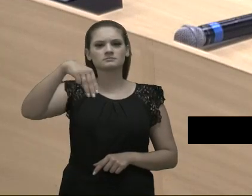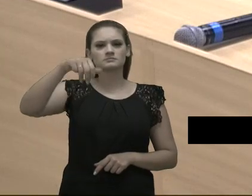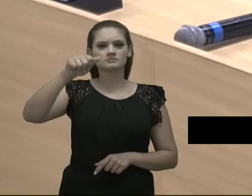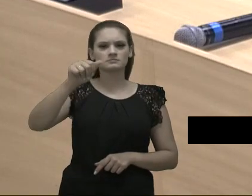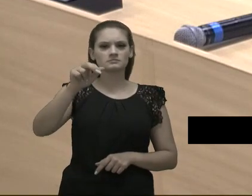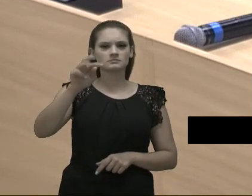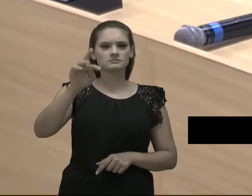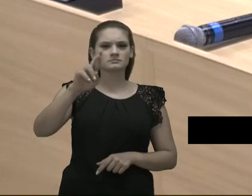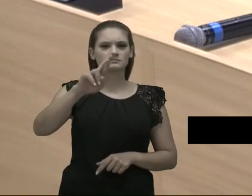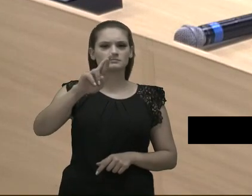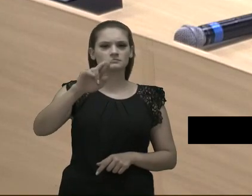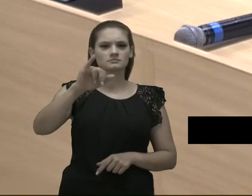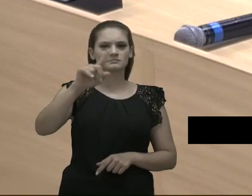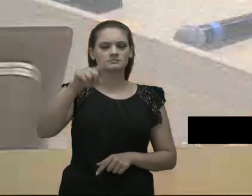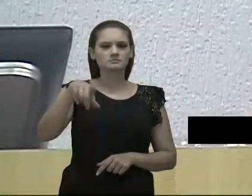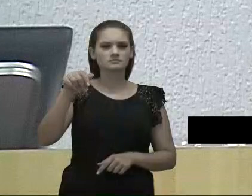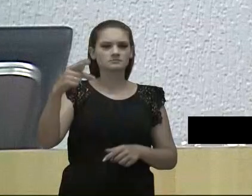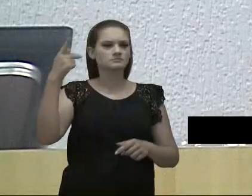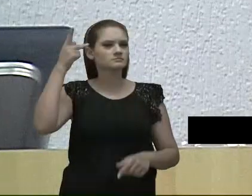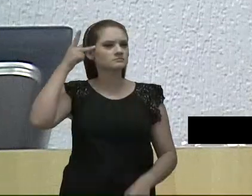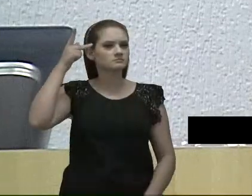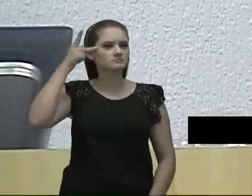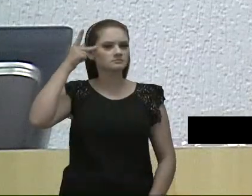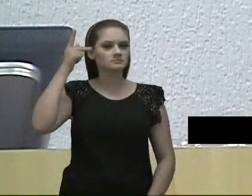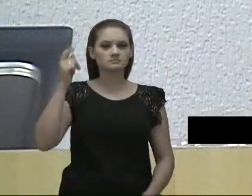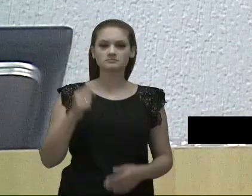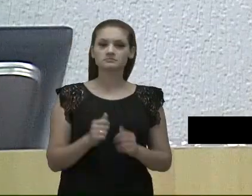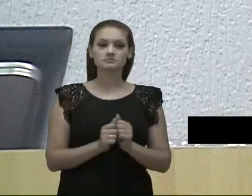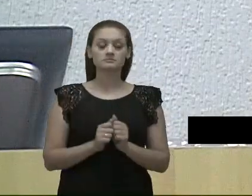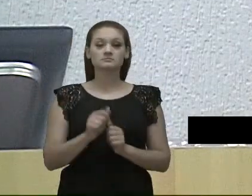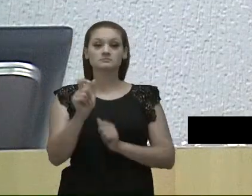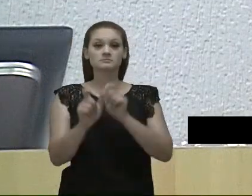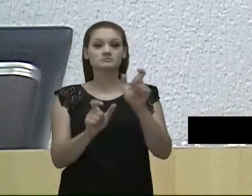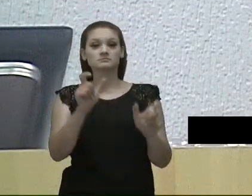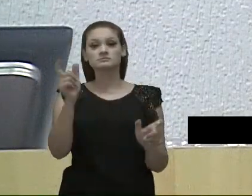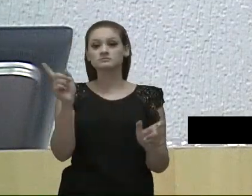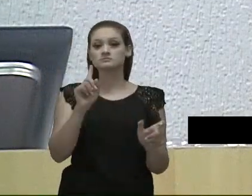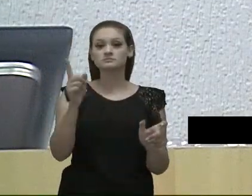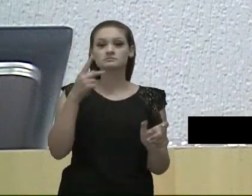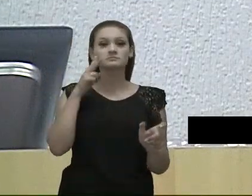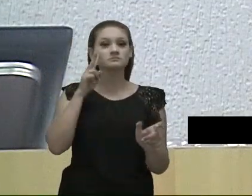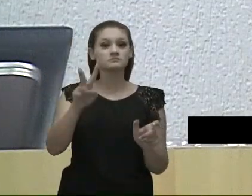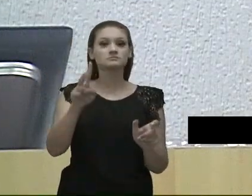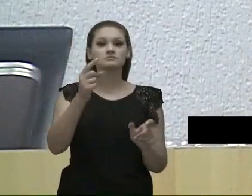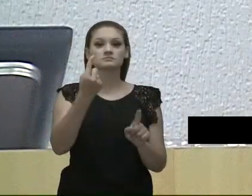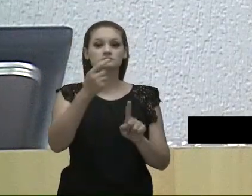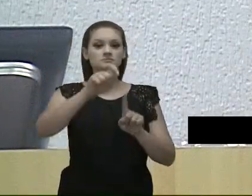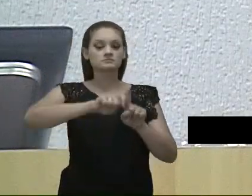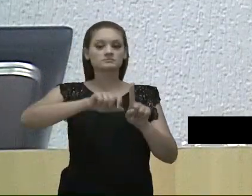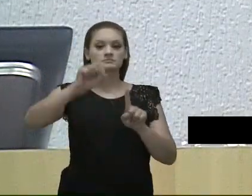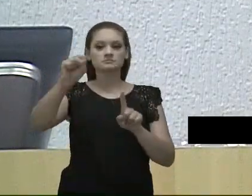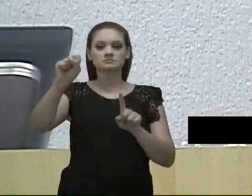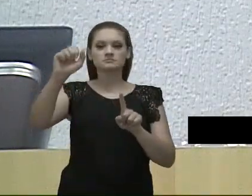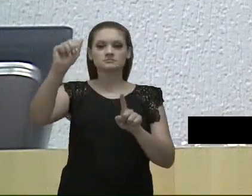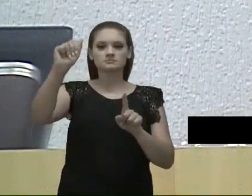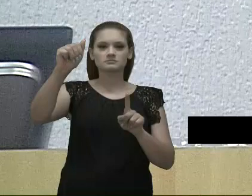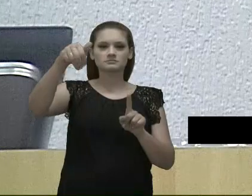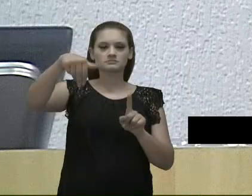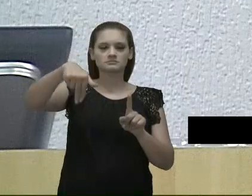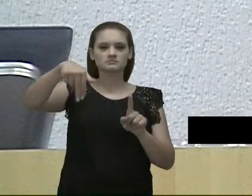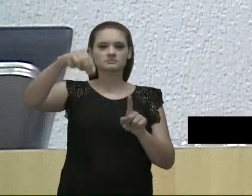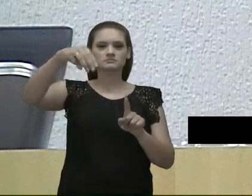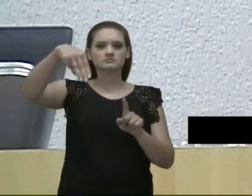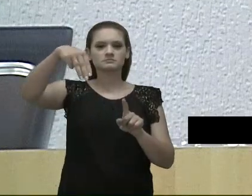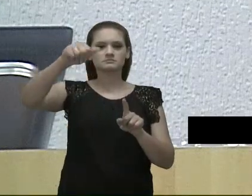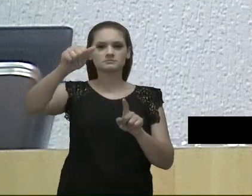sede é em São Paulo. Porque chegou para mim também que as pessoas não têm visto você há um mês na San Marino, por conta dessa